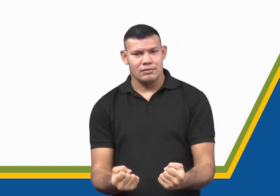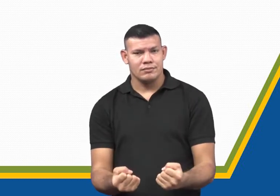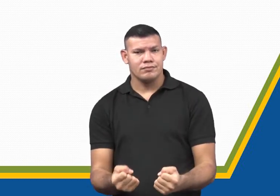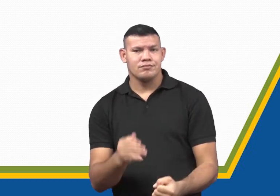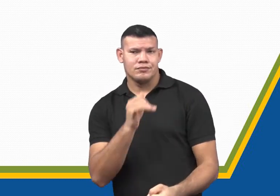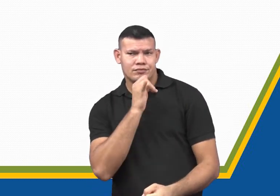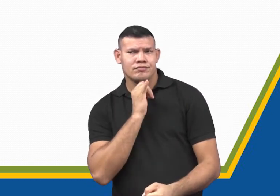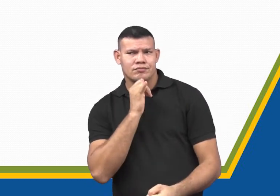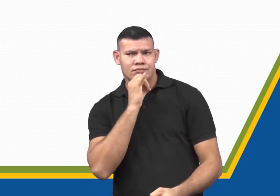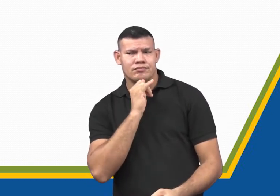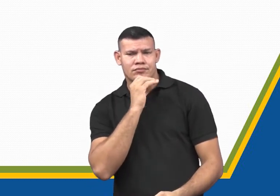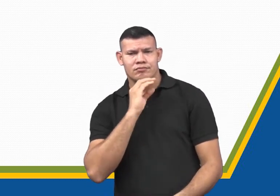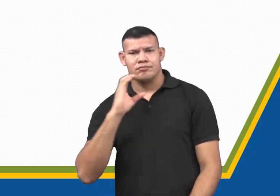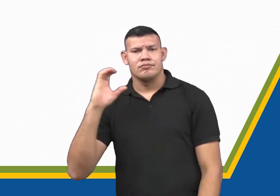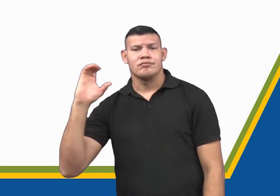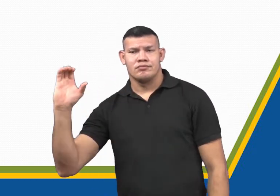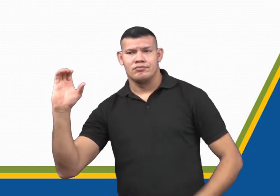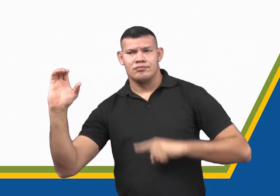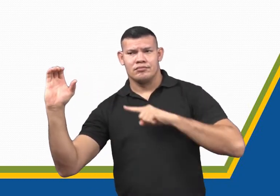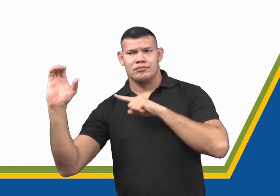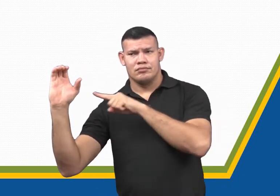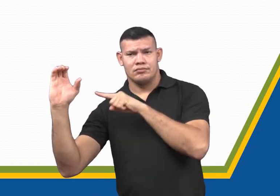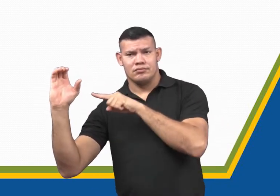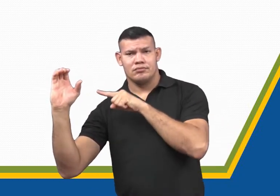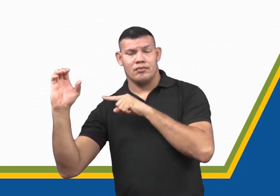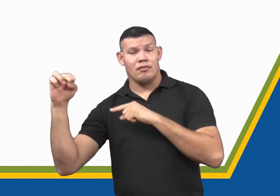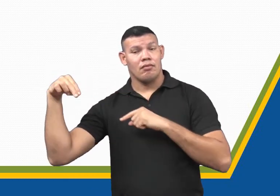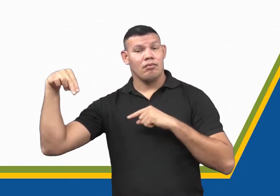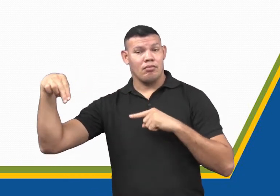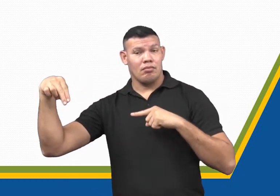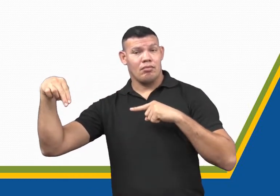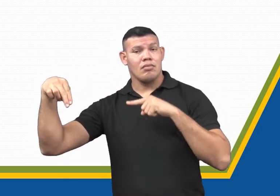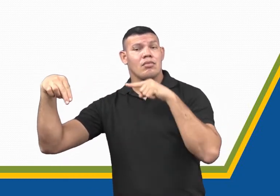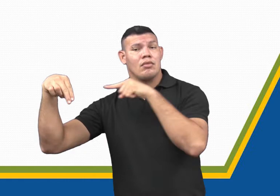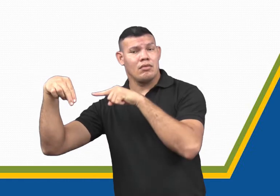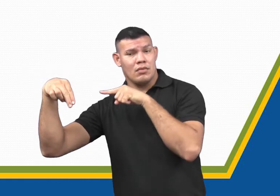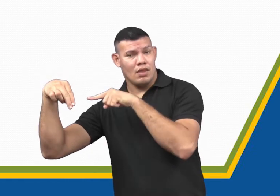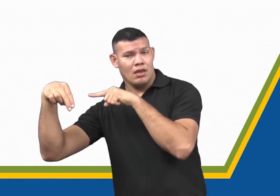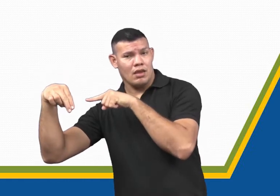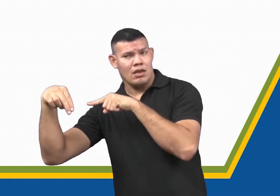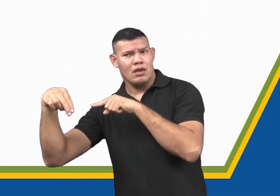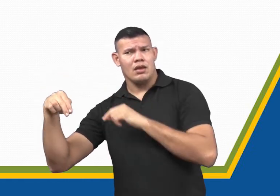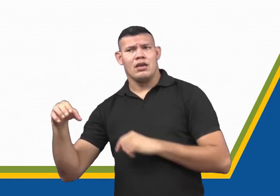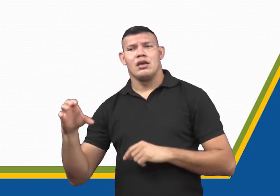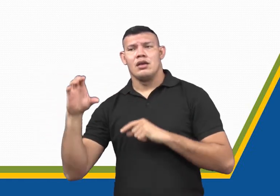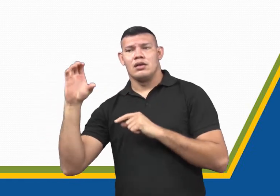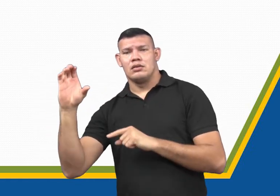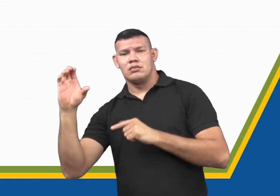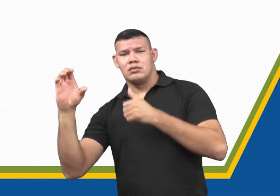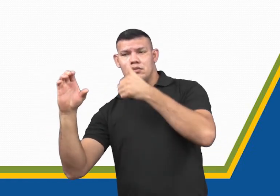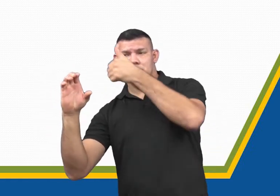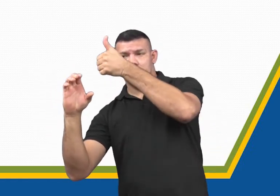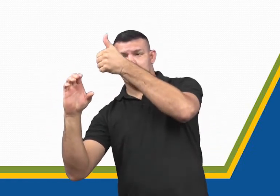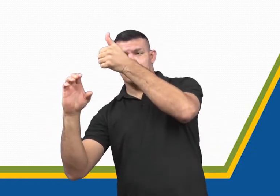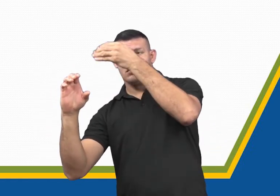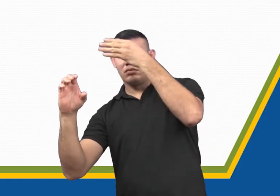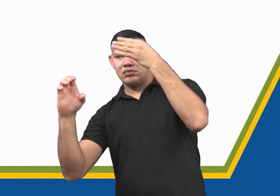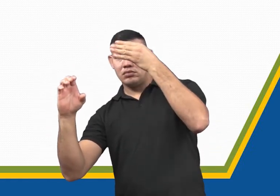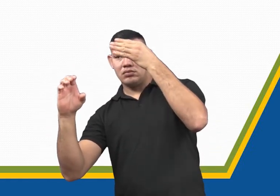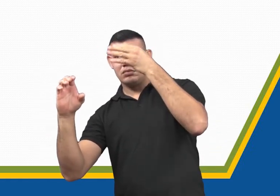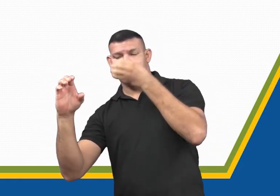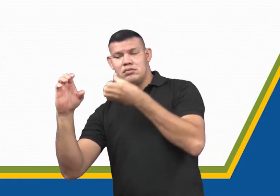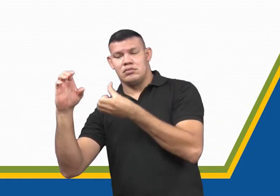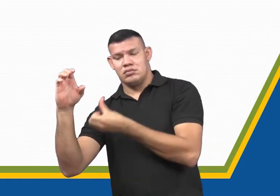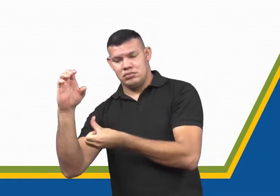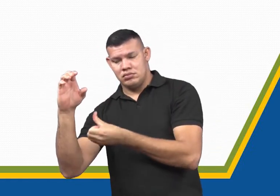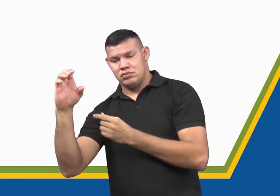exemplo do carbono e do nitrogênio. O carbono vai ter um número de massa 14, o nitrogênio também.